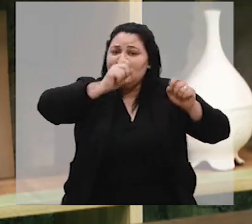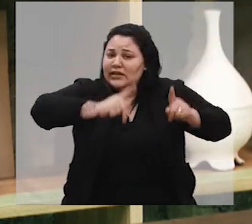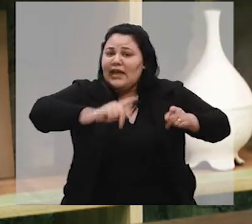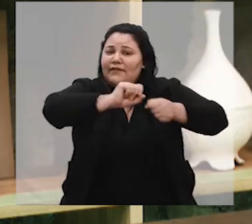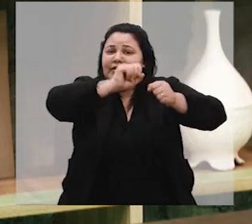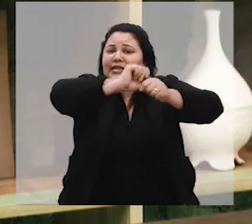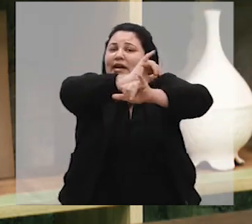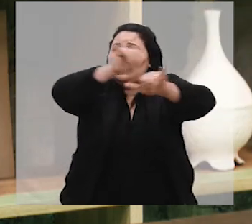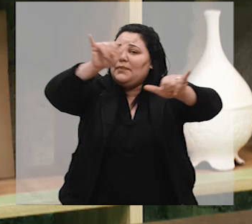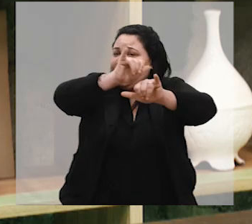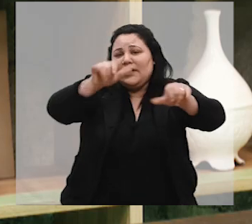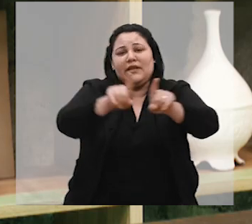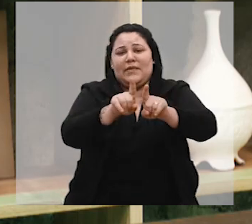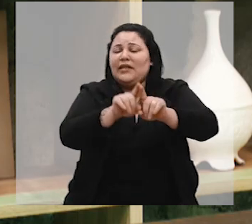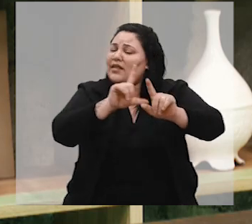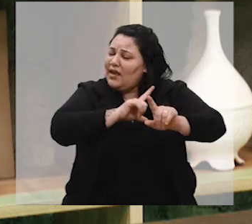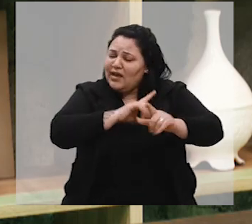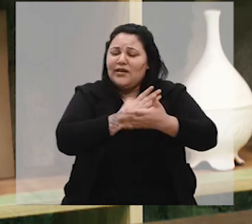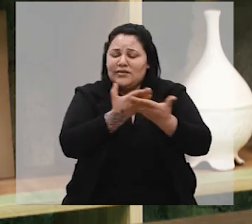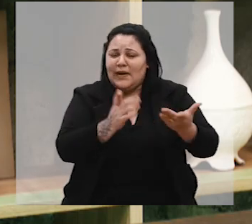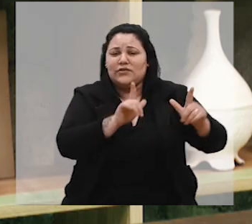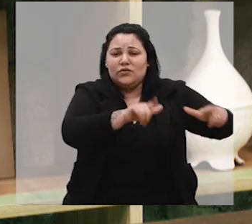eleição, nossa principal